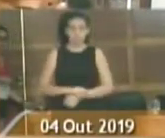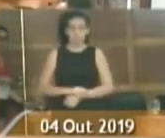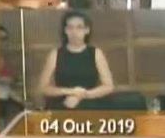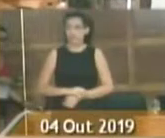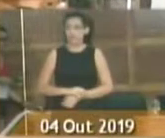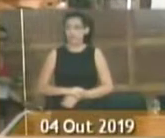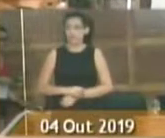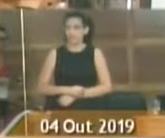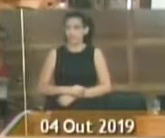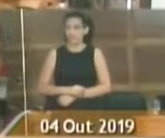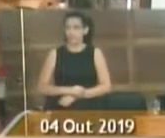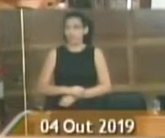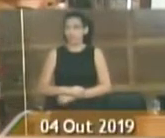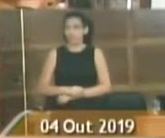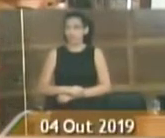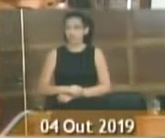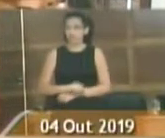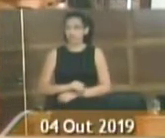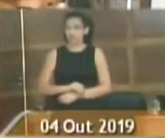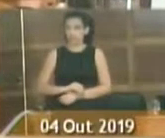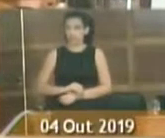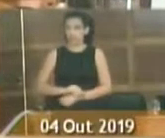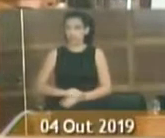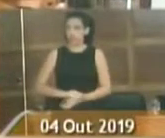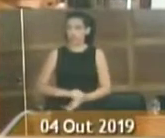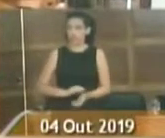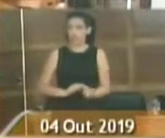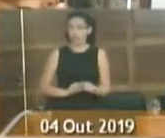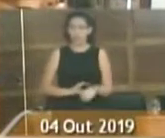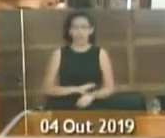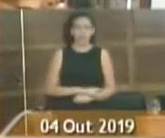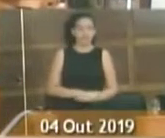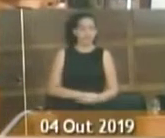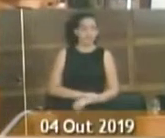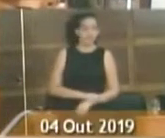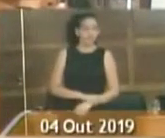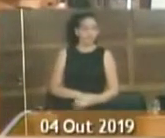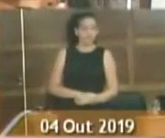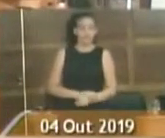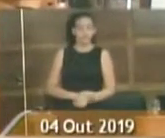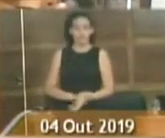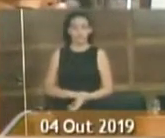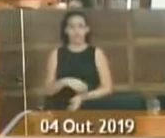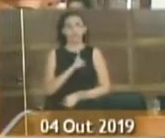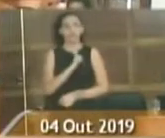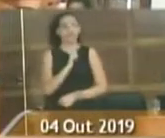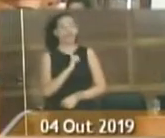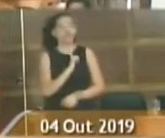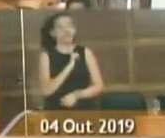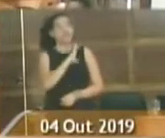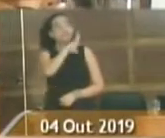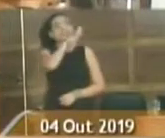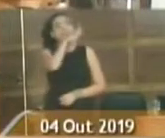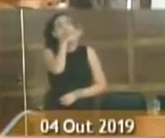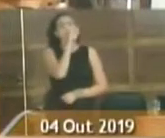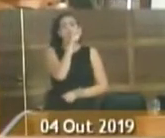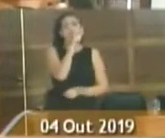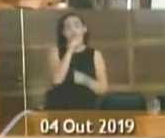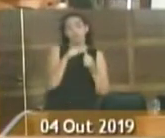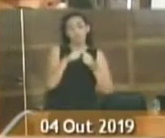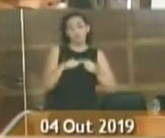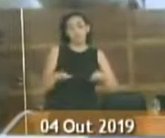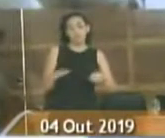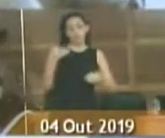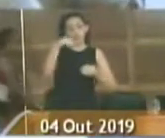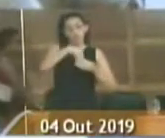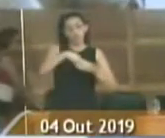próximo? O outro? Próximo. temos animais de criação, né, que são animais